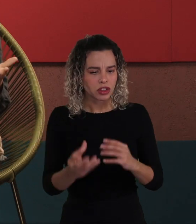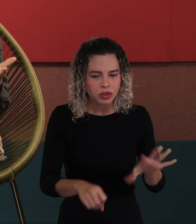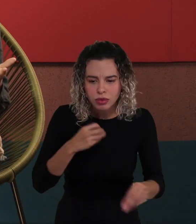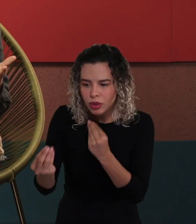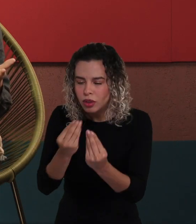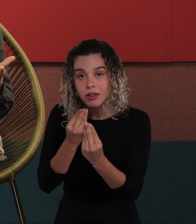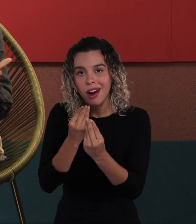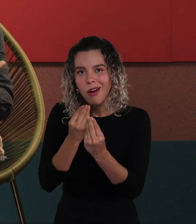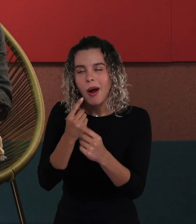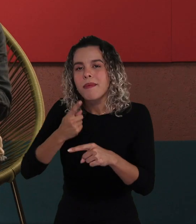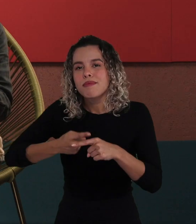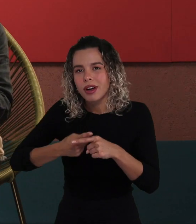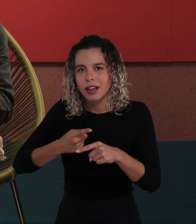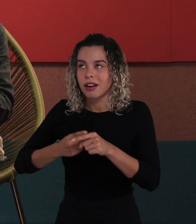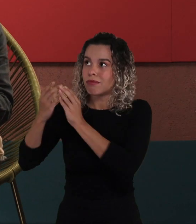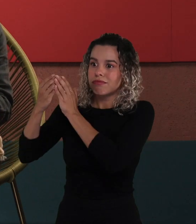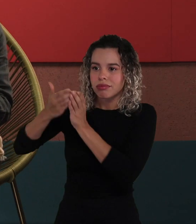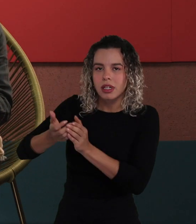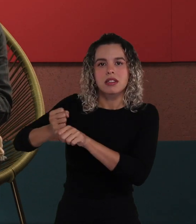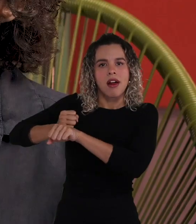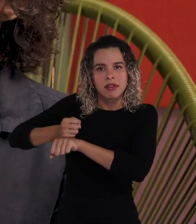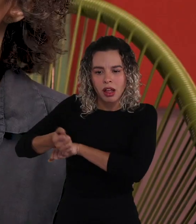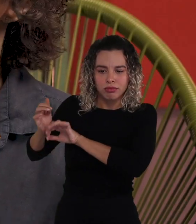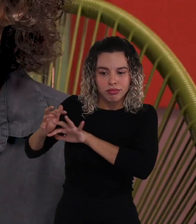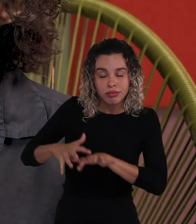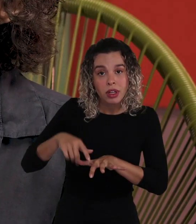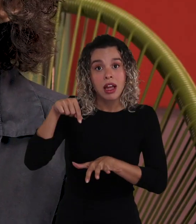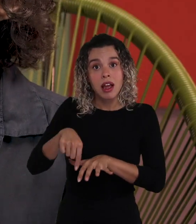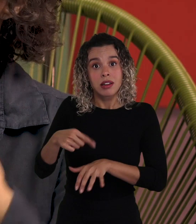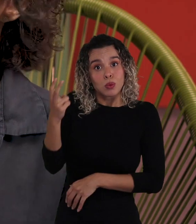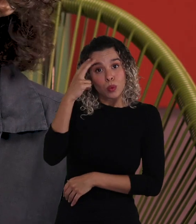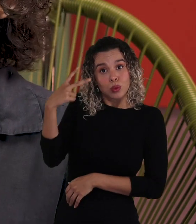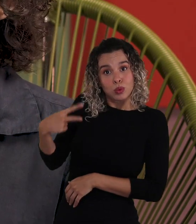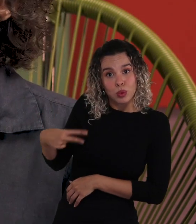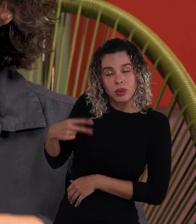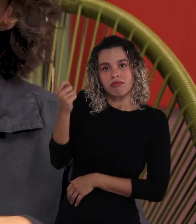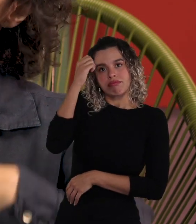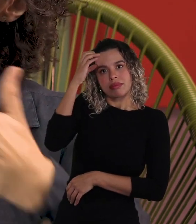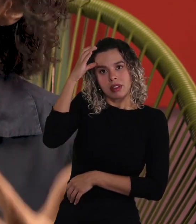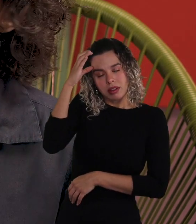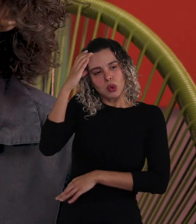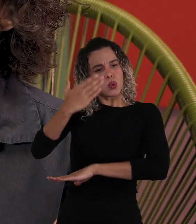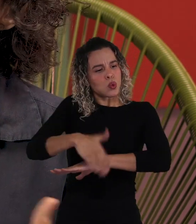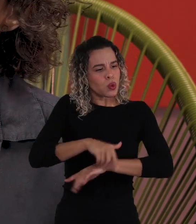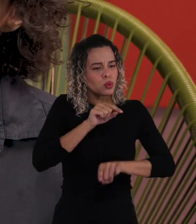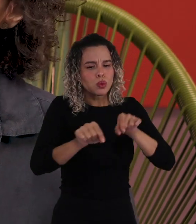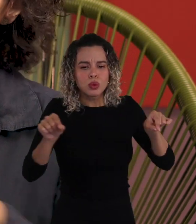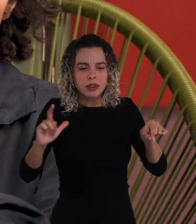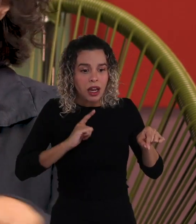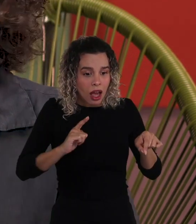bioma diferente, foi a ocupação histórica daquele lugar. Os escravizados, com seus saberes, quando foram às